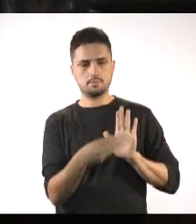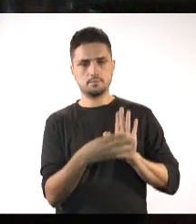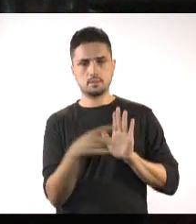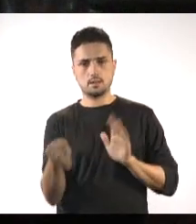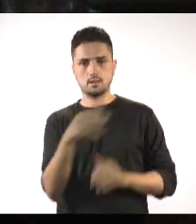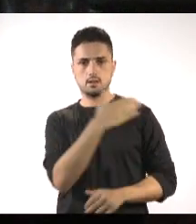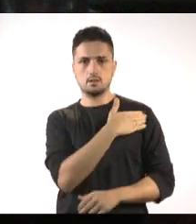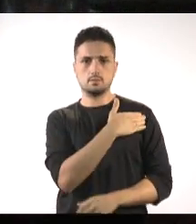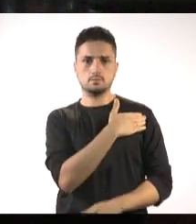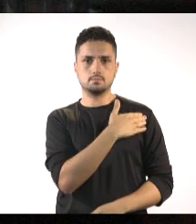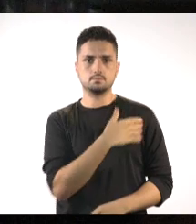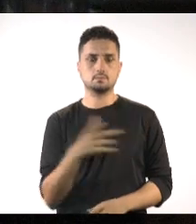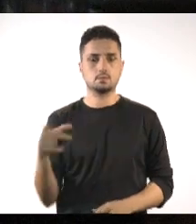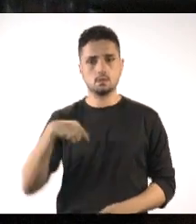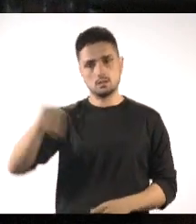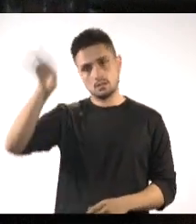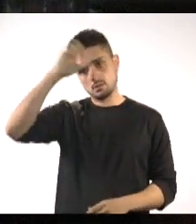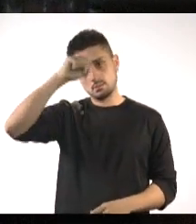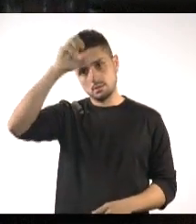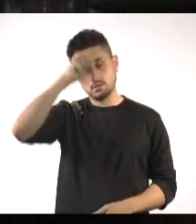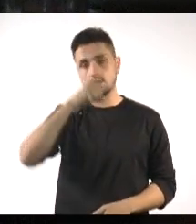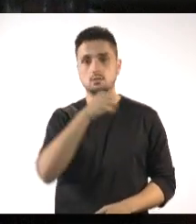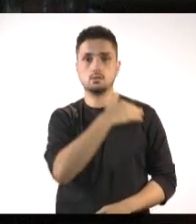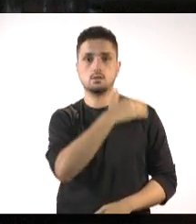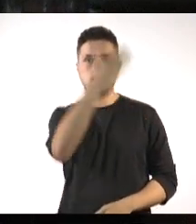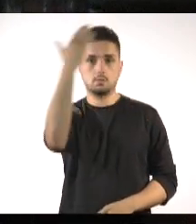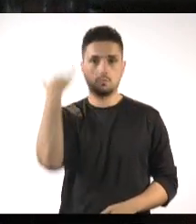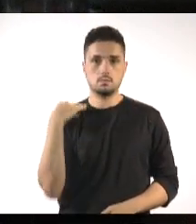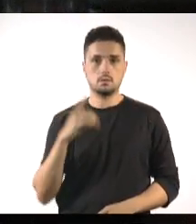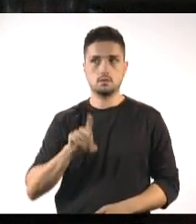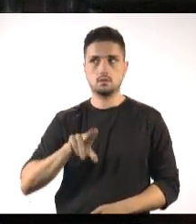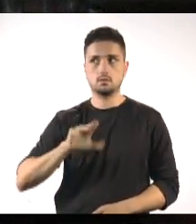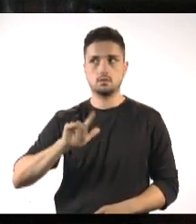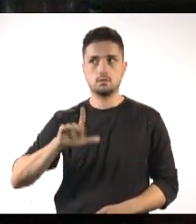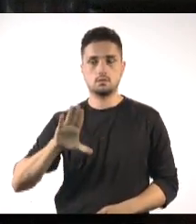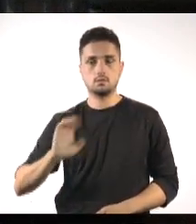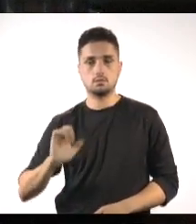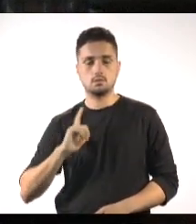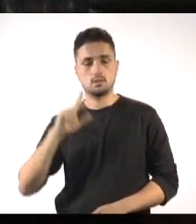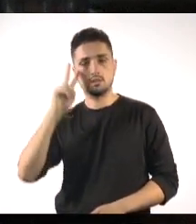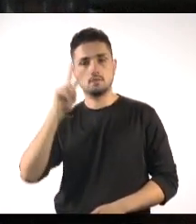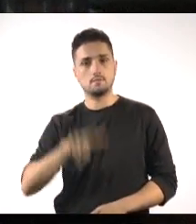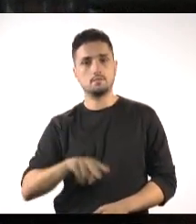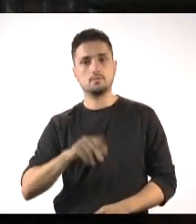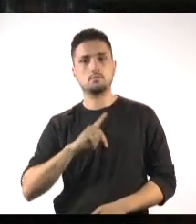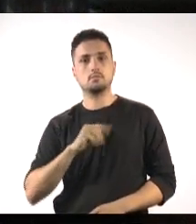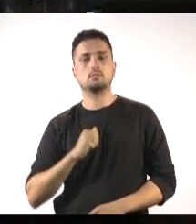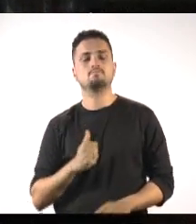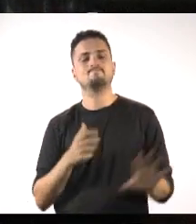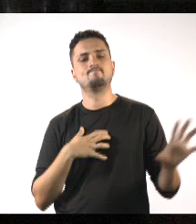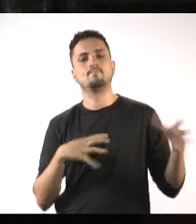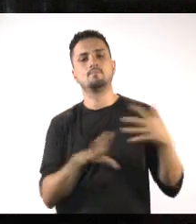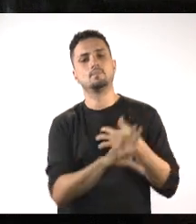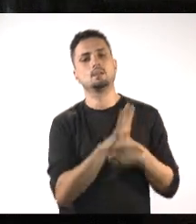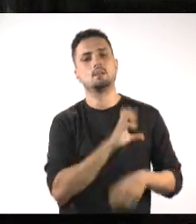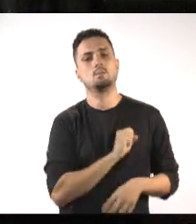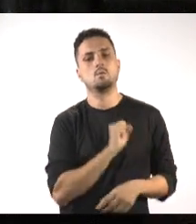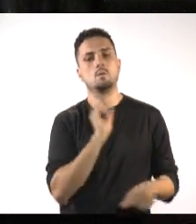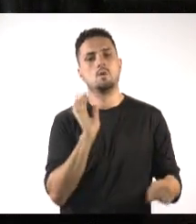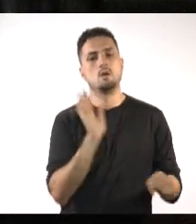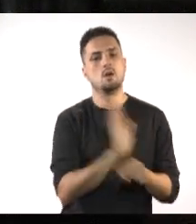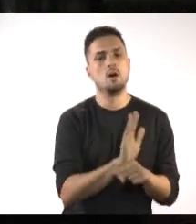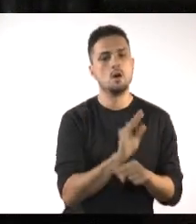Dulce, que foi retratado no cartaz da campanha da fraternidade, viu, teve compaixão e cuidou, ou